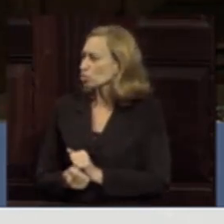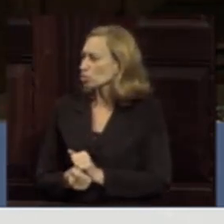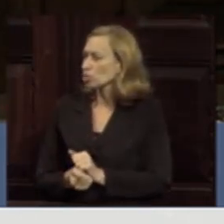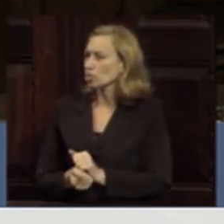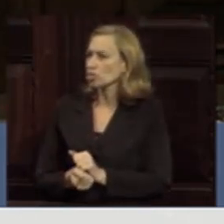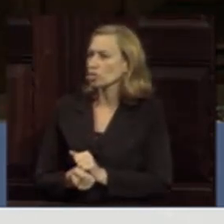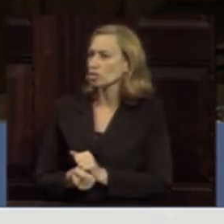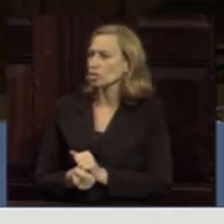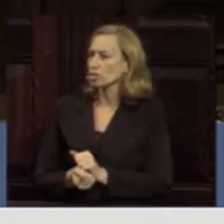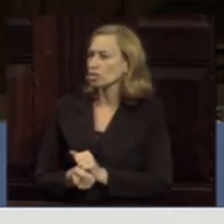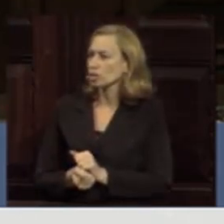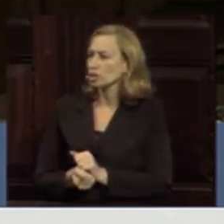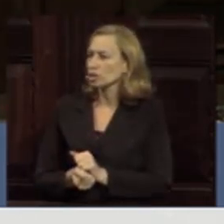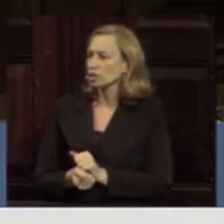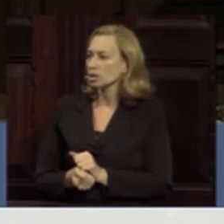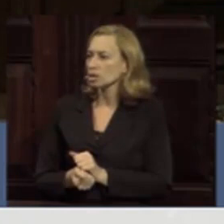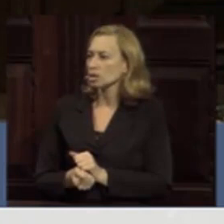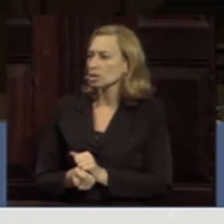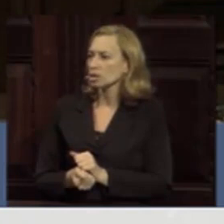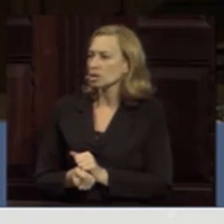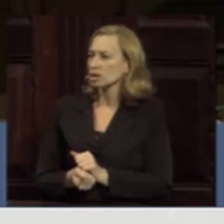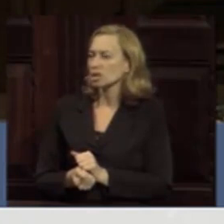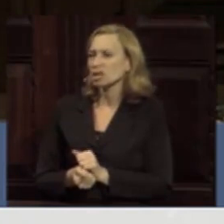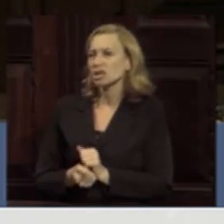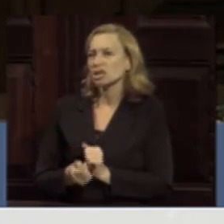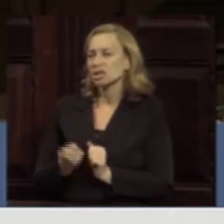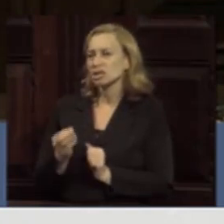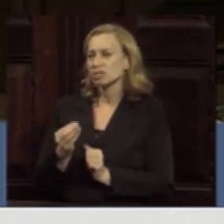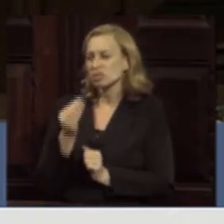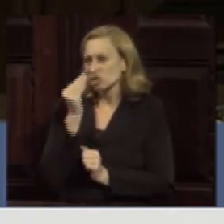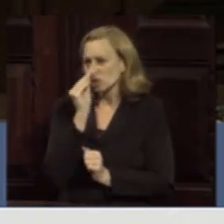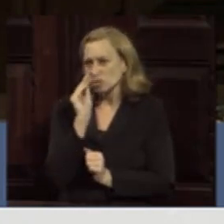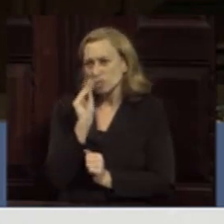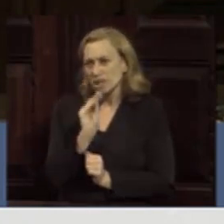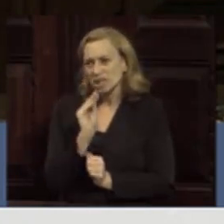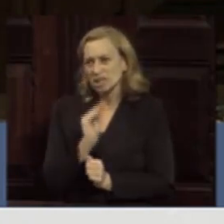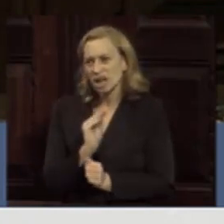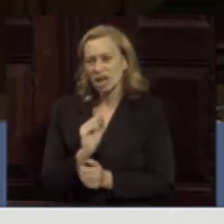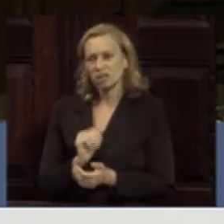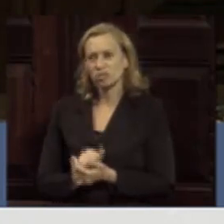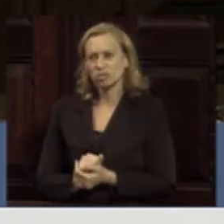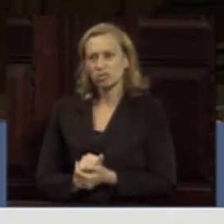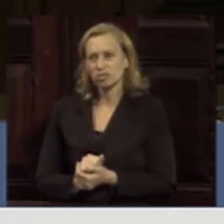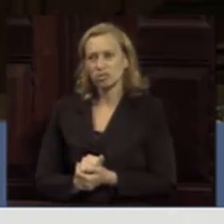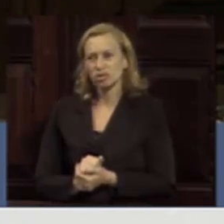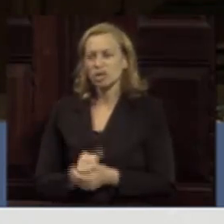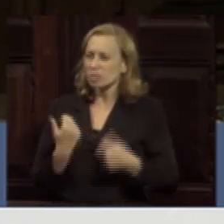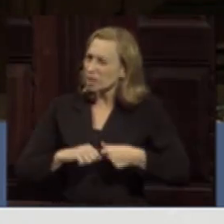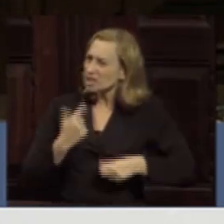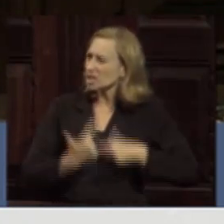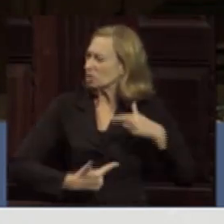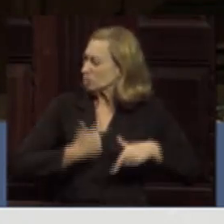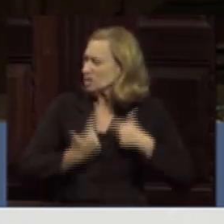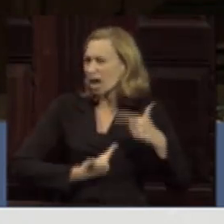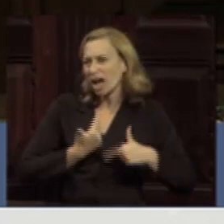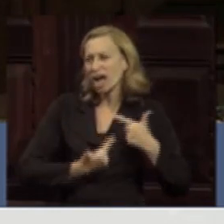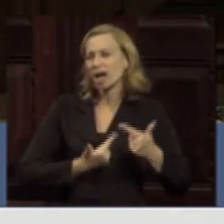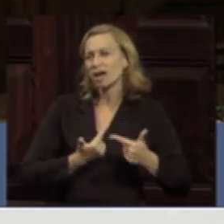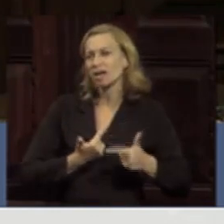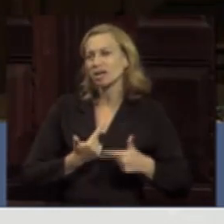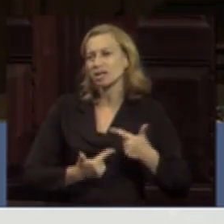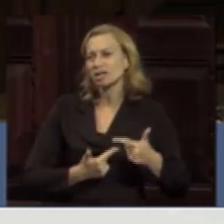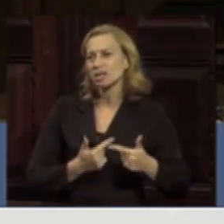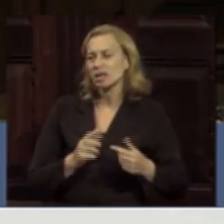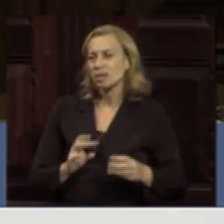no entanto, são constantemente levados a lutar, a gastar uma energia imensa para